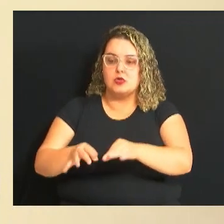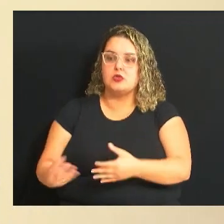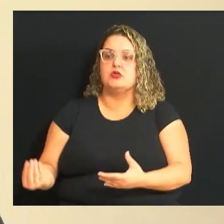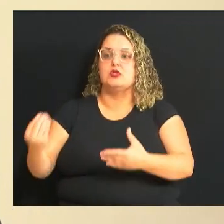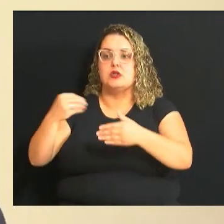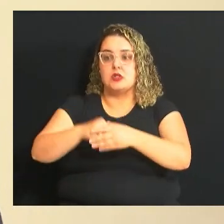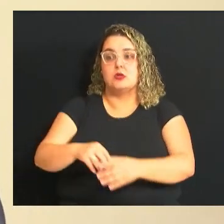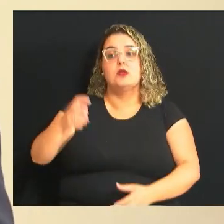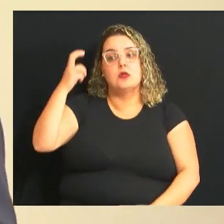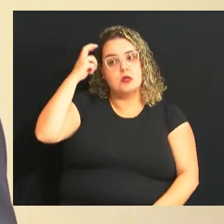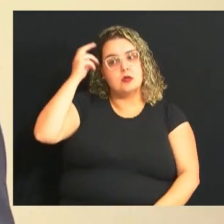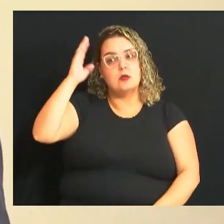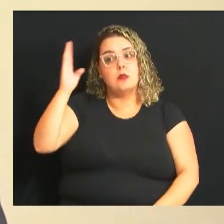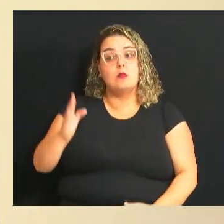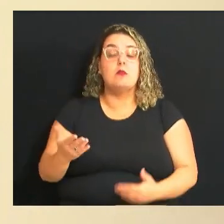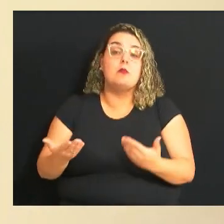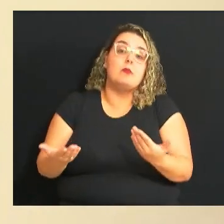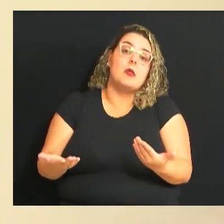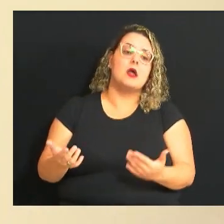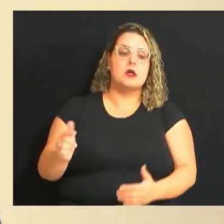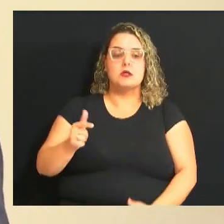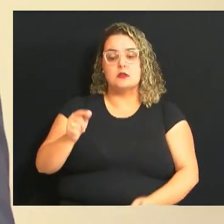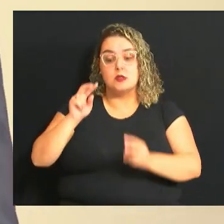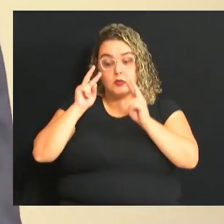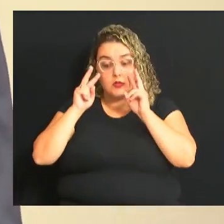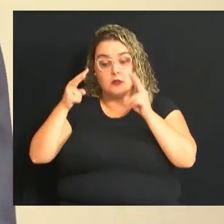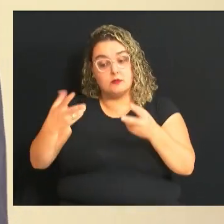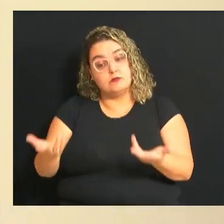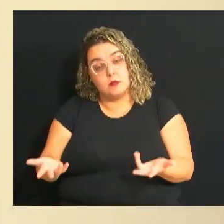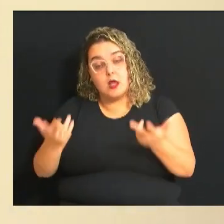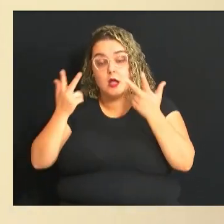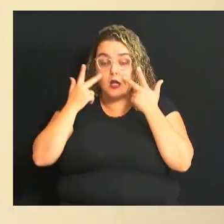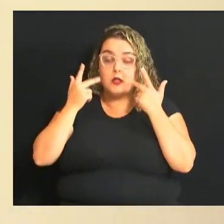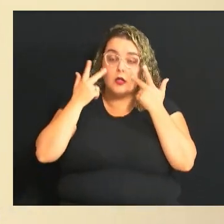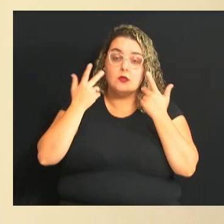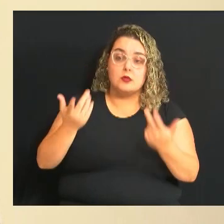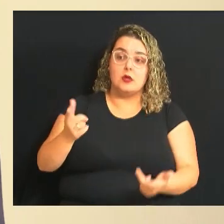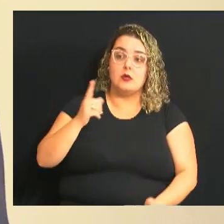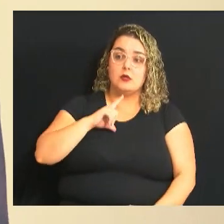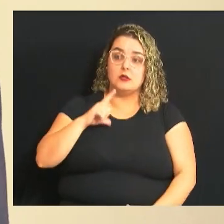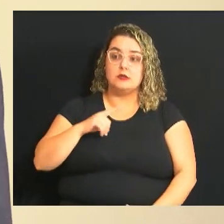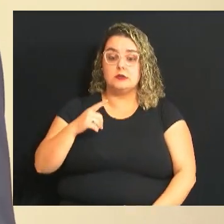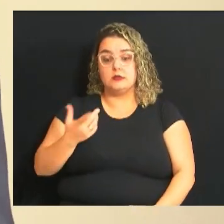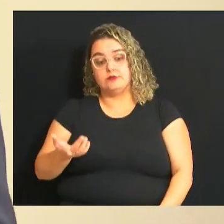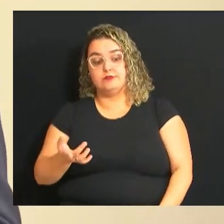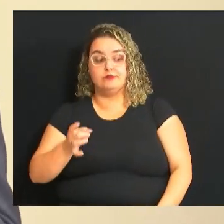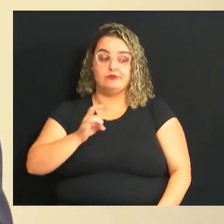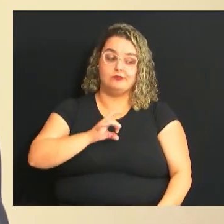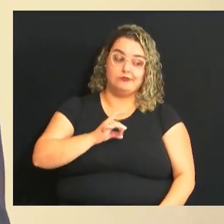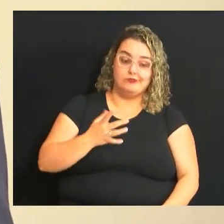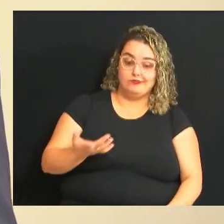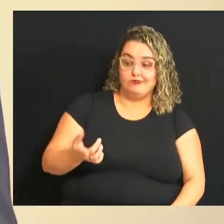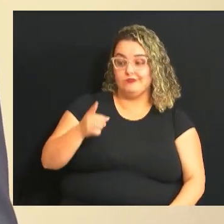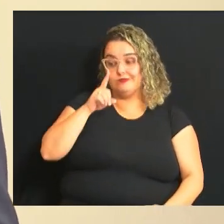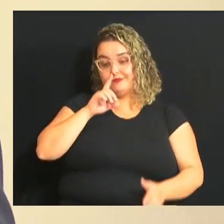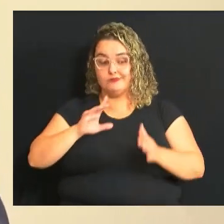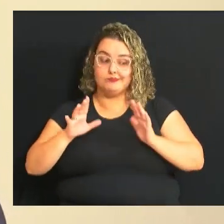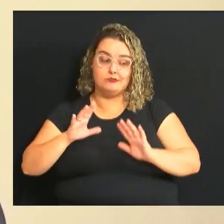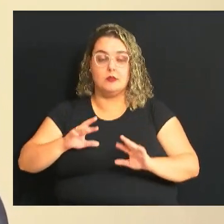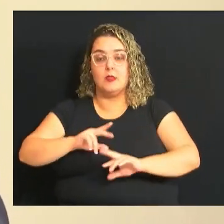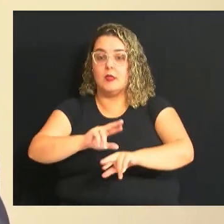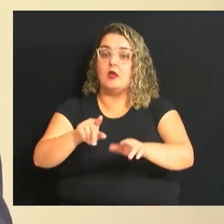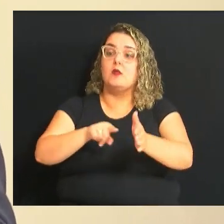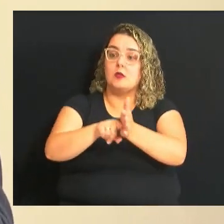muito bem projetado dentro da nossa cultura brasileira porém não tendo reconhecimento é natural que existe receios